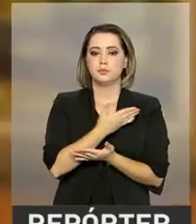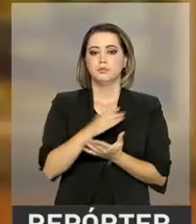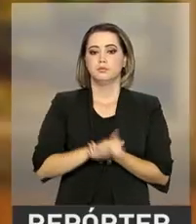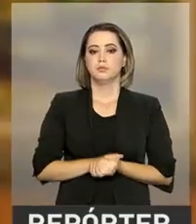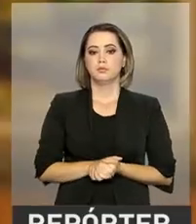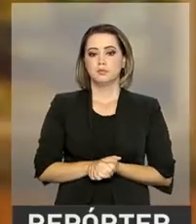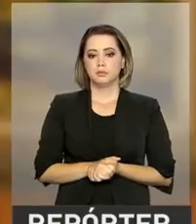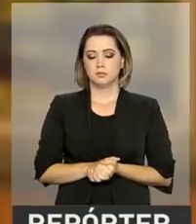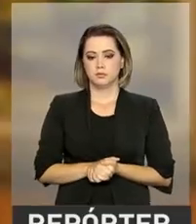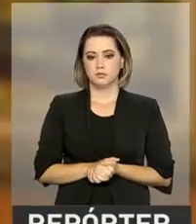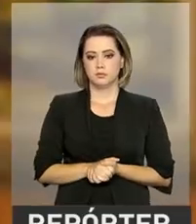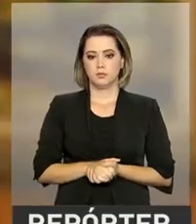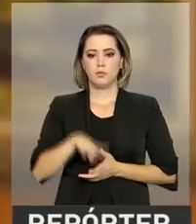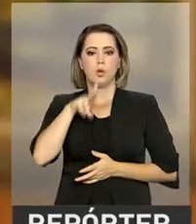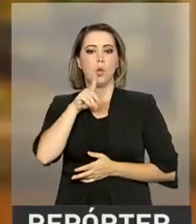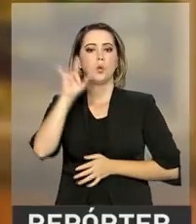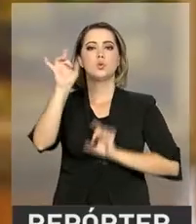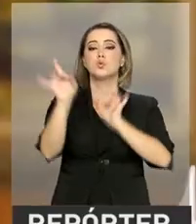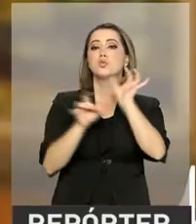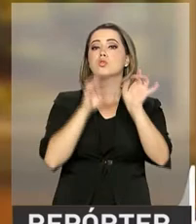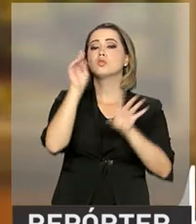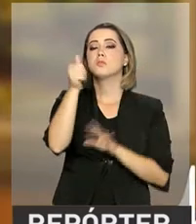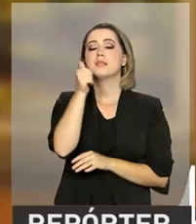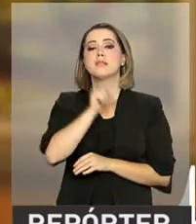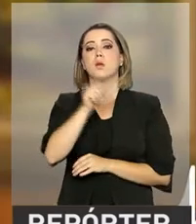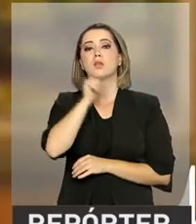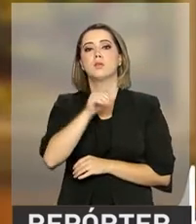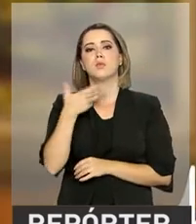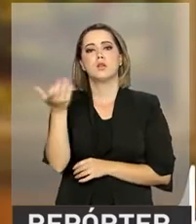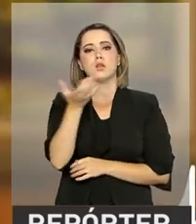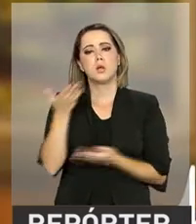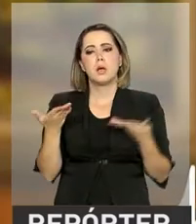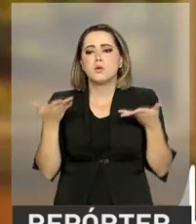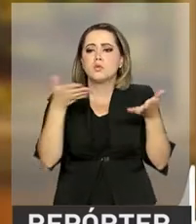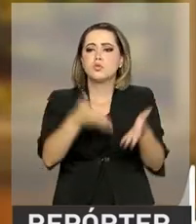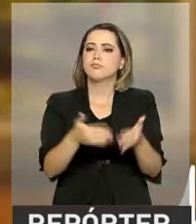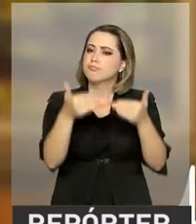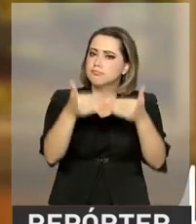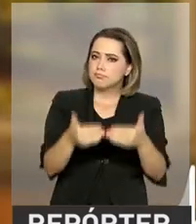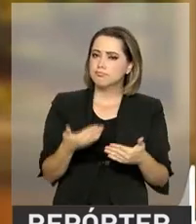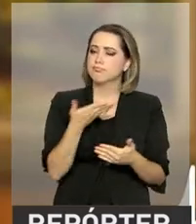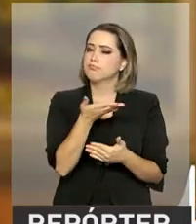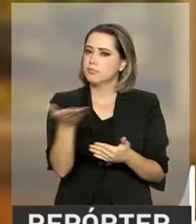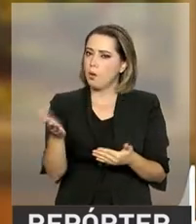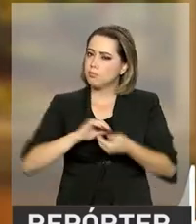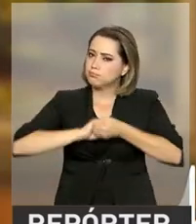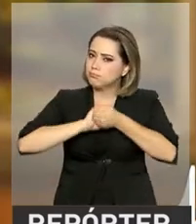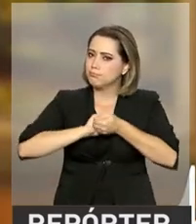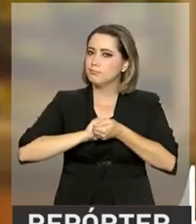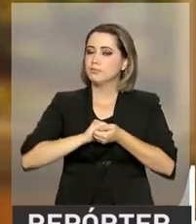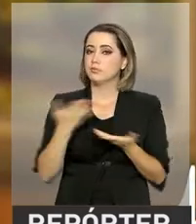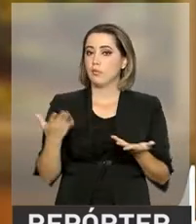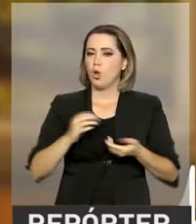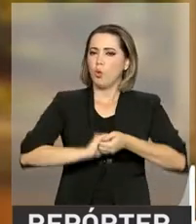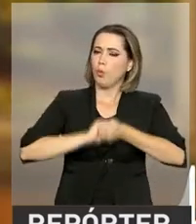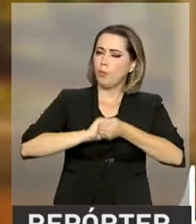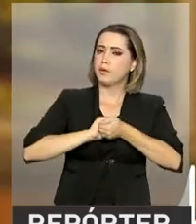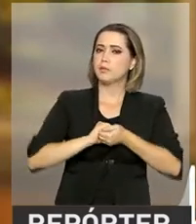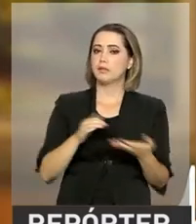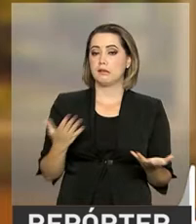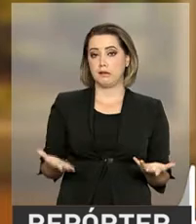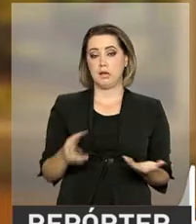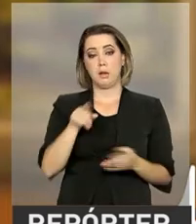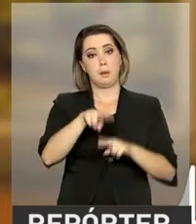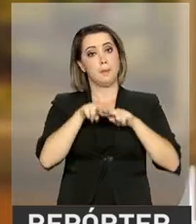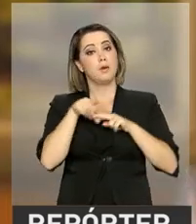Dia Internacional da Mulher, eu quero chegar até a sua presença para cumprimentá-la. Para cumprimentá-la